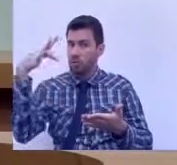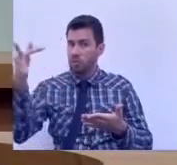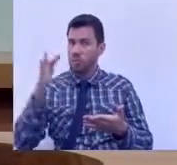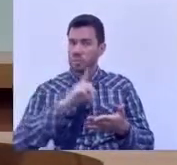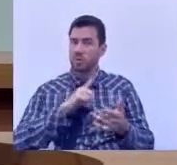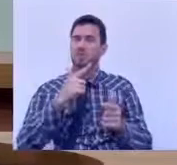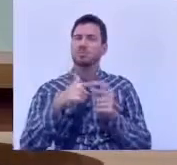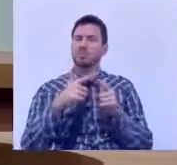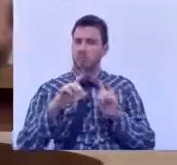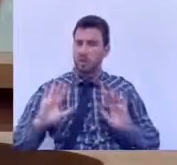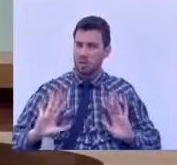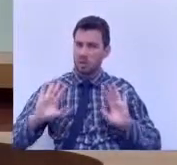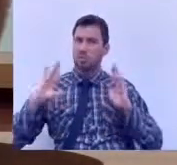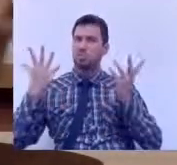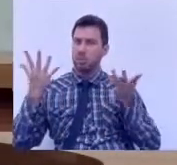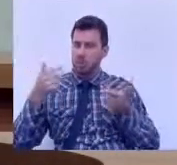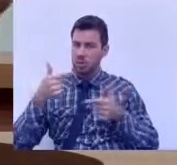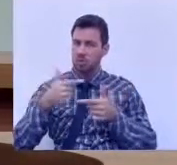caos